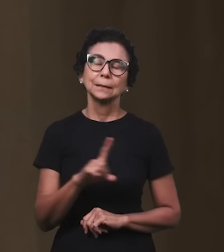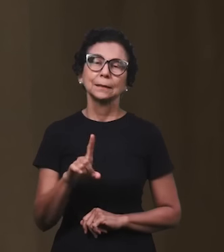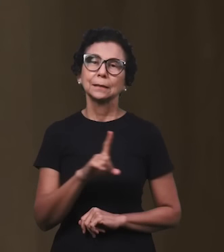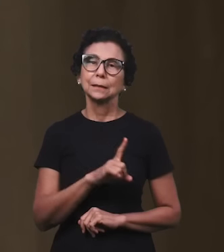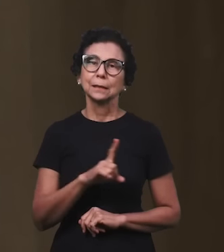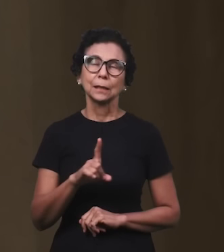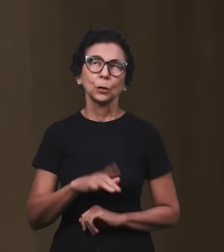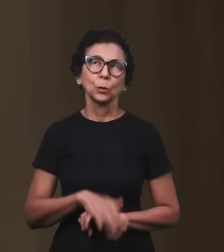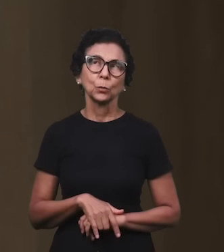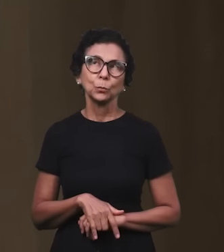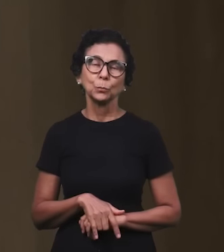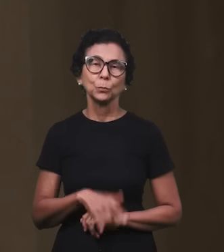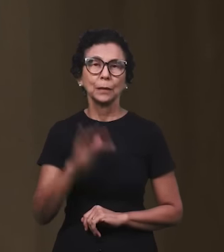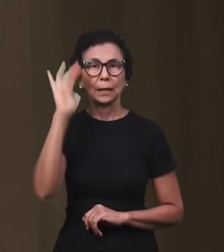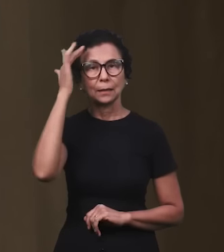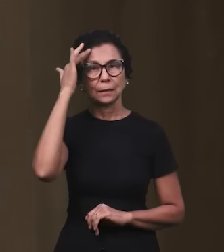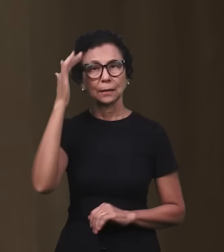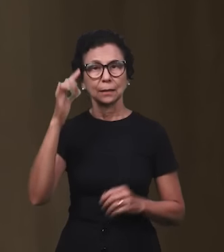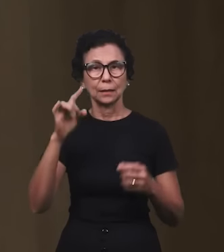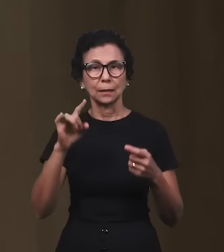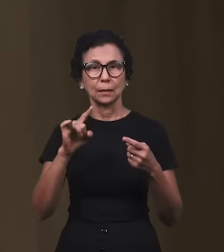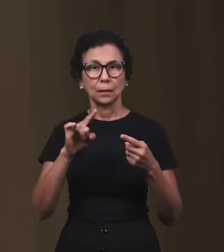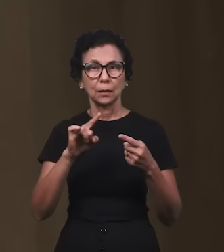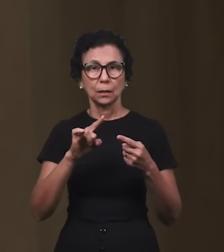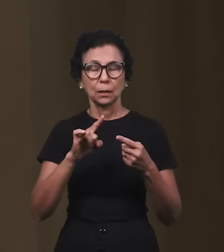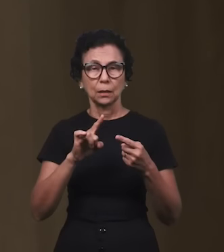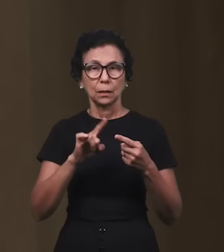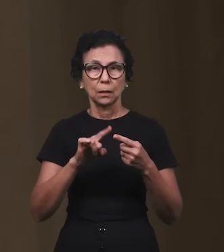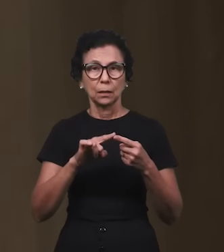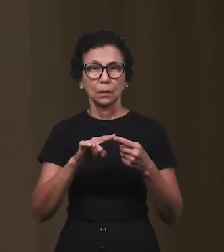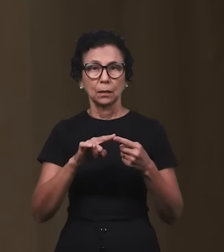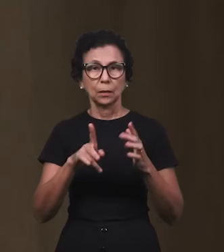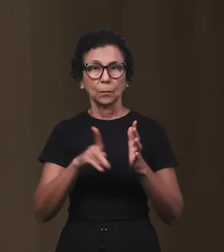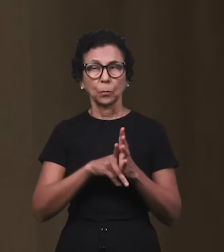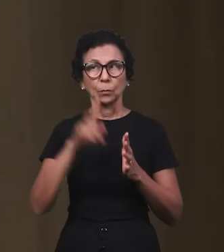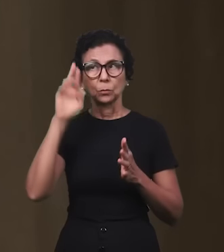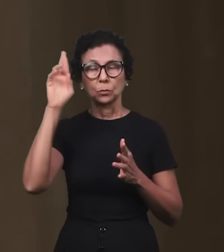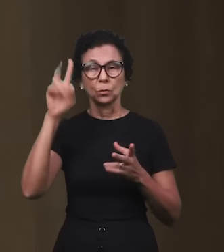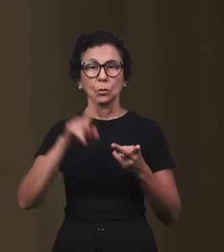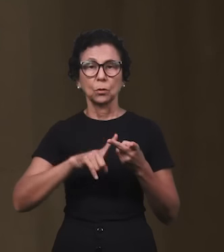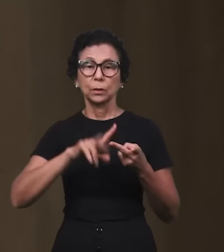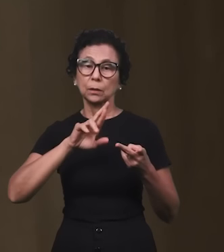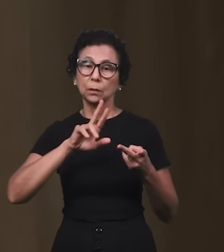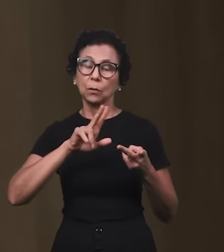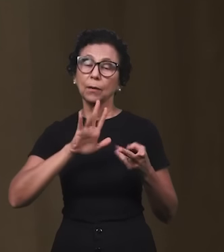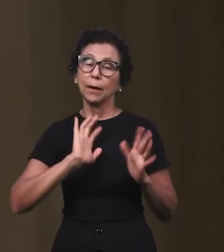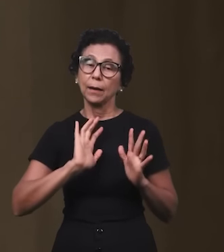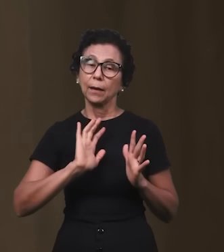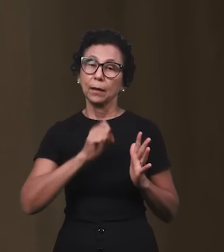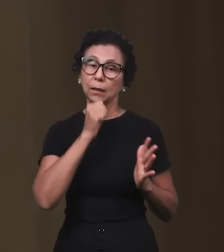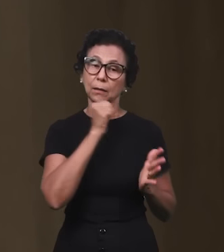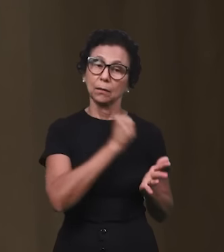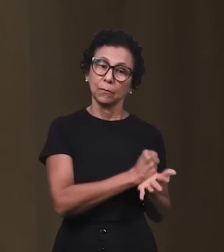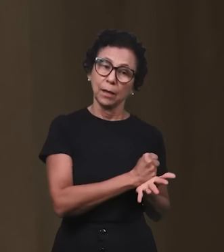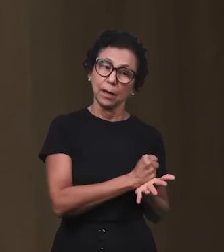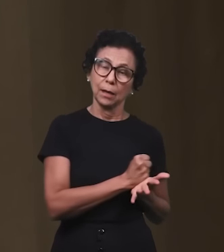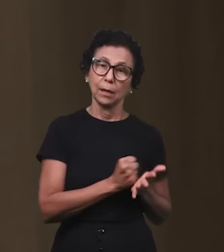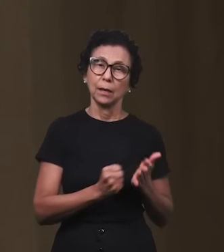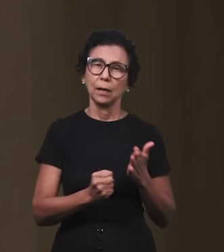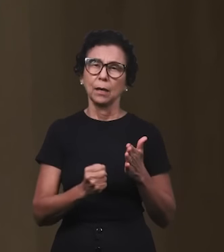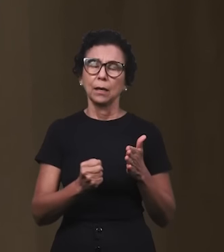discernir o que é do Senhor e o que não é do Senhor. Nós estamos vendo isso no Velho Testamento, antes do Novo,